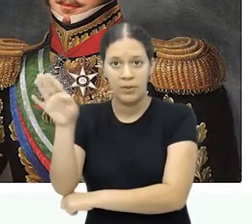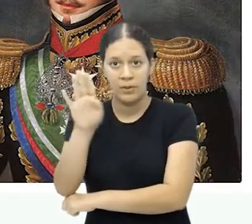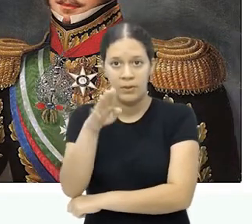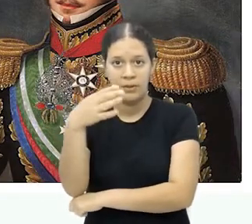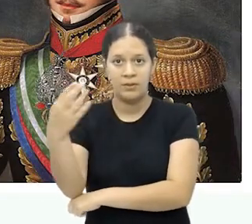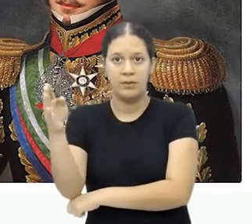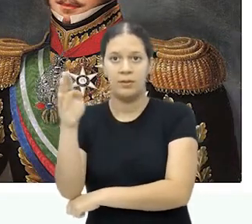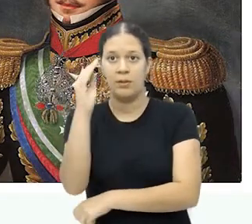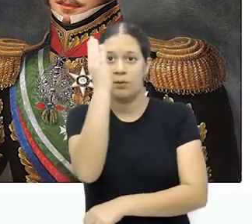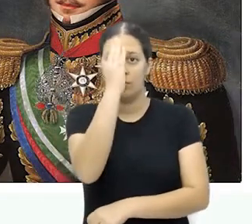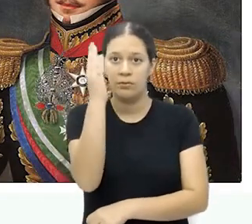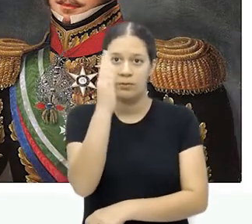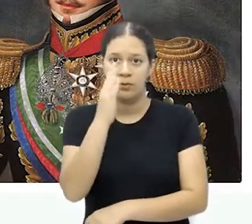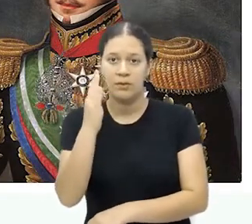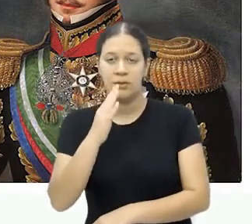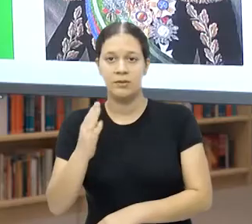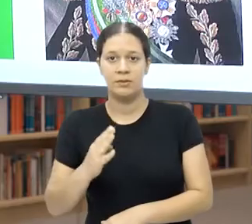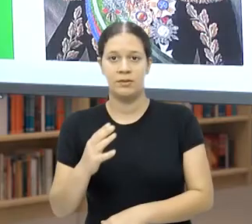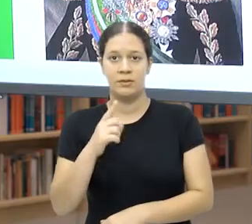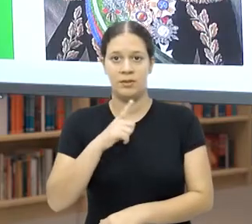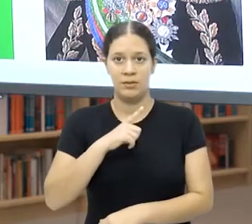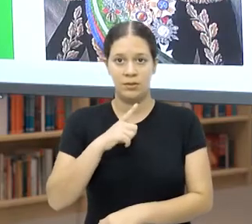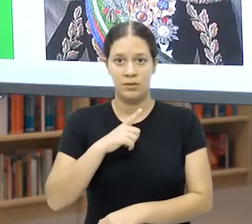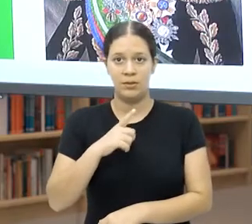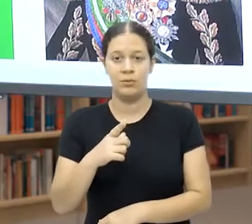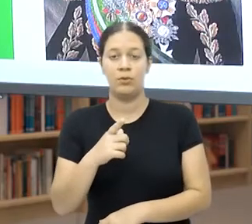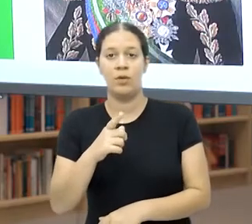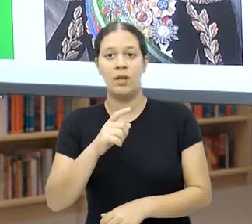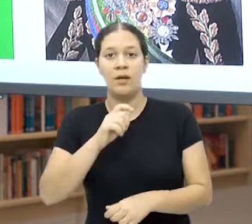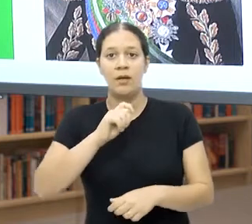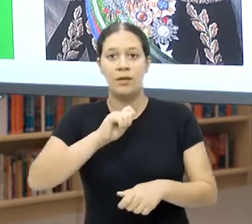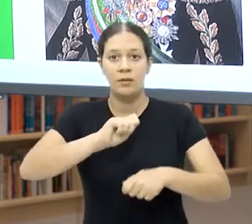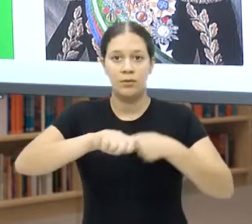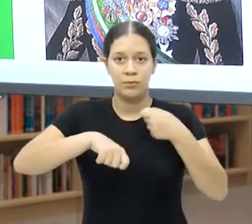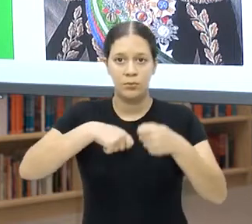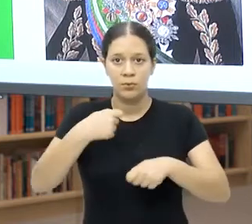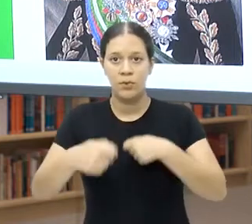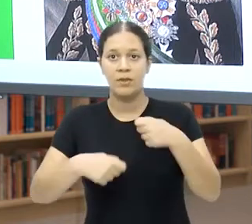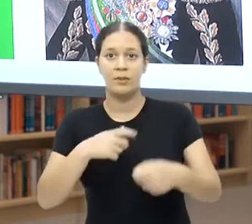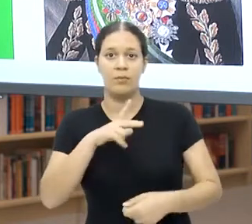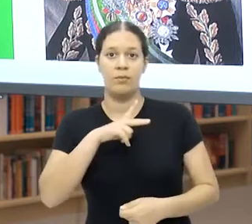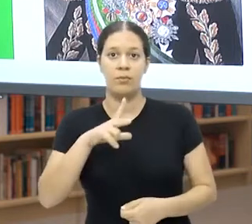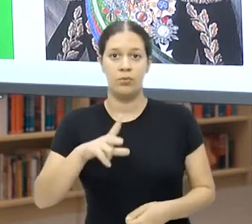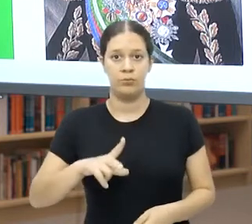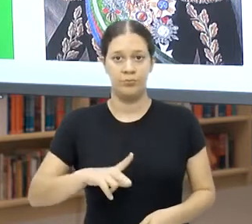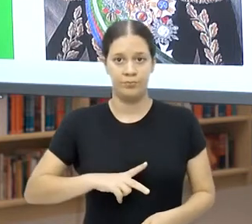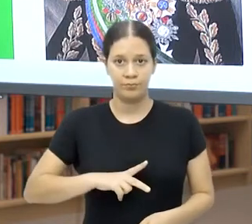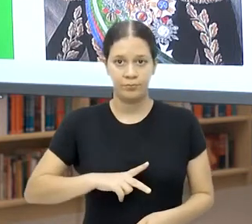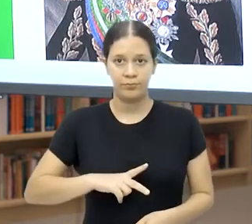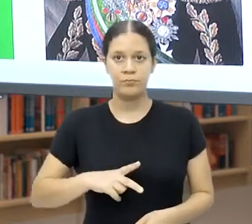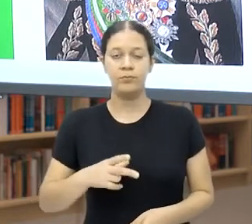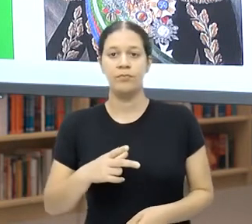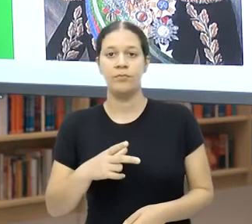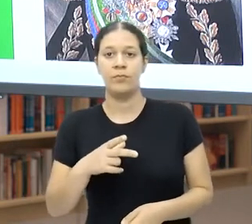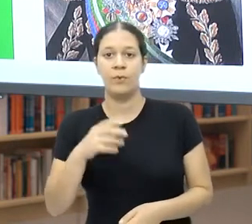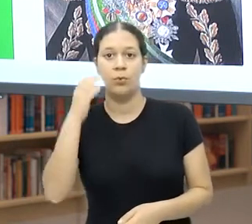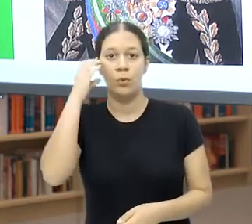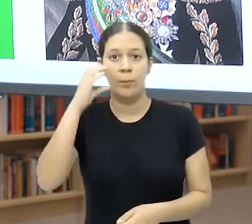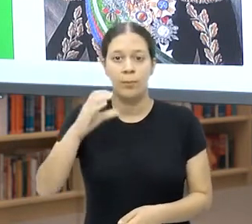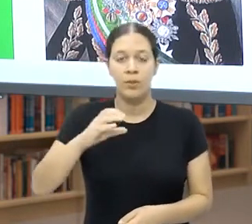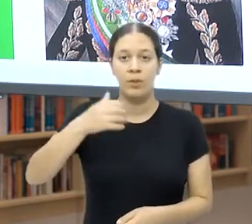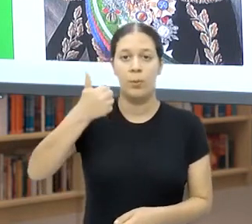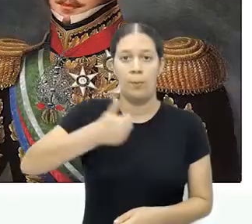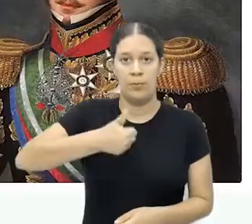bandeira brasileira, que ela tem aí ainda os símbolos da questão portuguesa. Dom Pedro